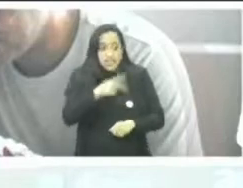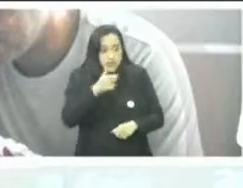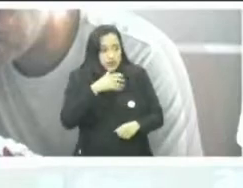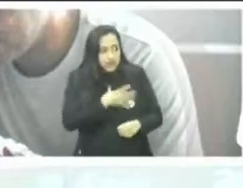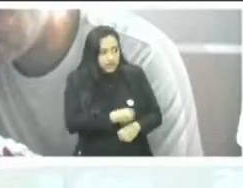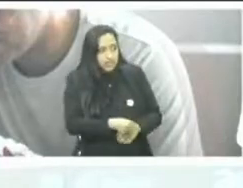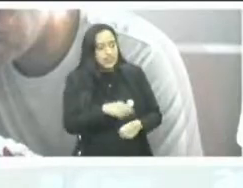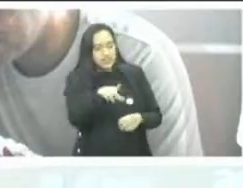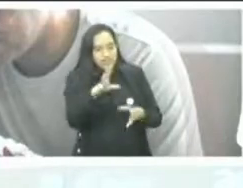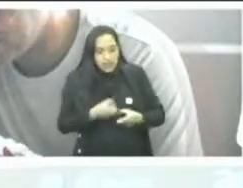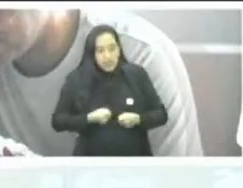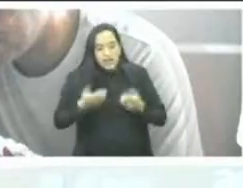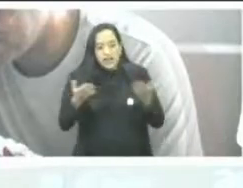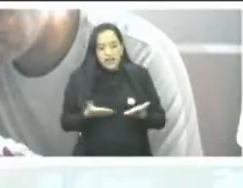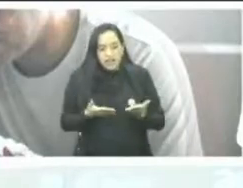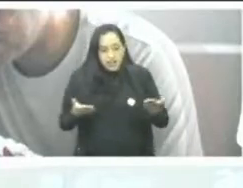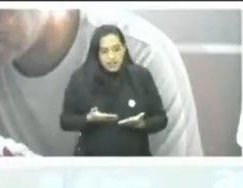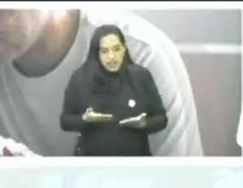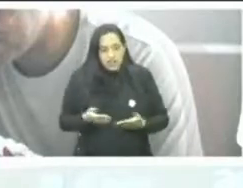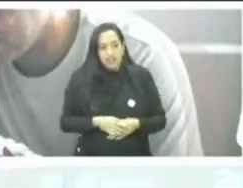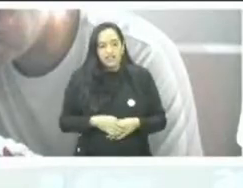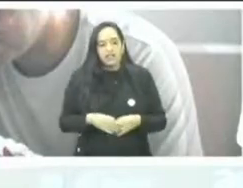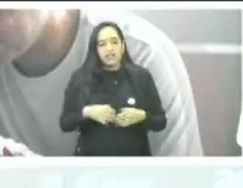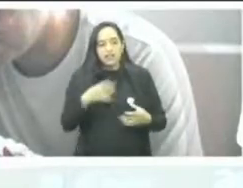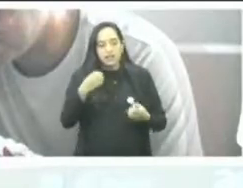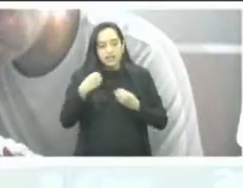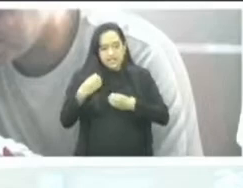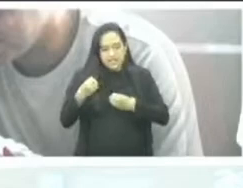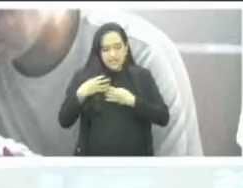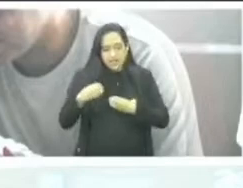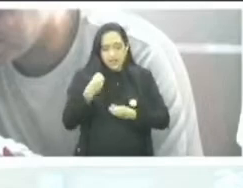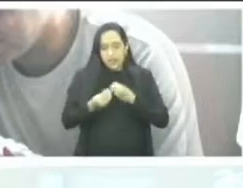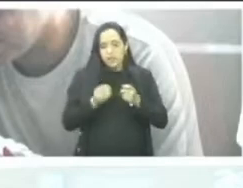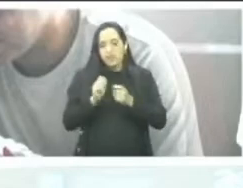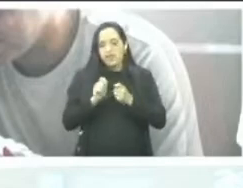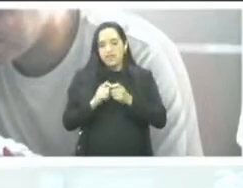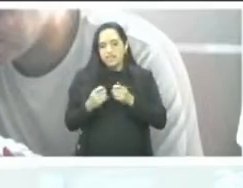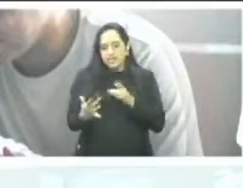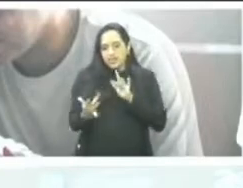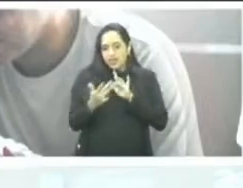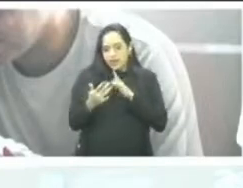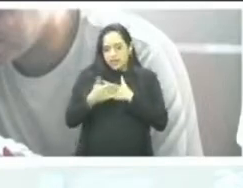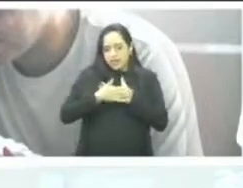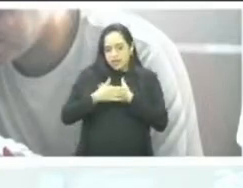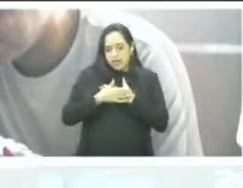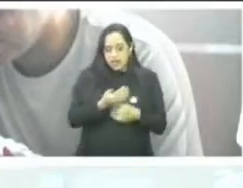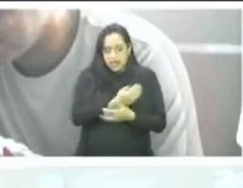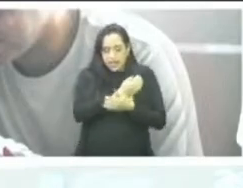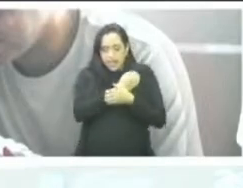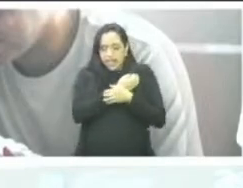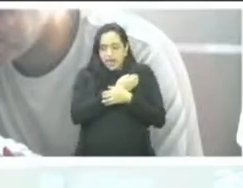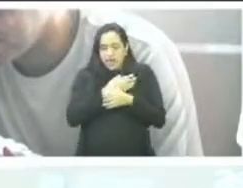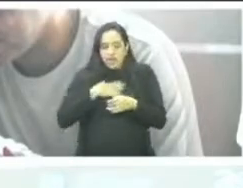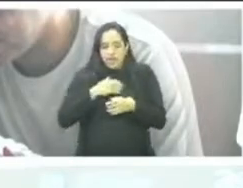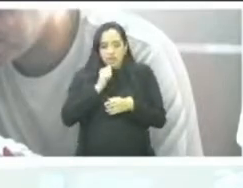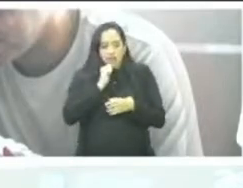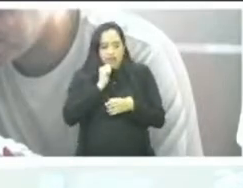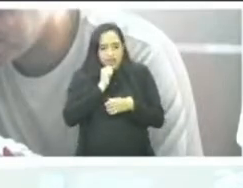vai pegar ela agora. E ela me ensinou como fazer o método. Eu ainda fiquei